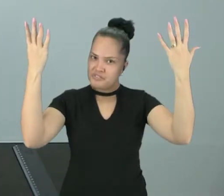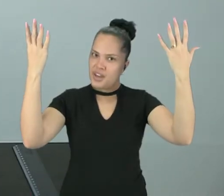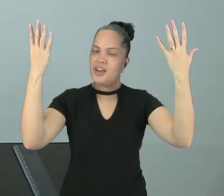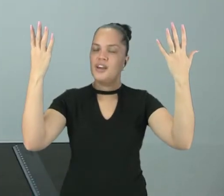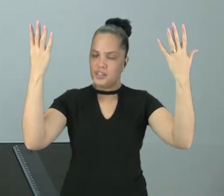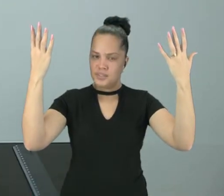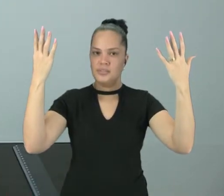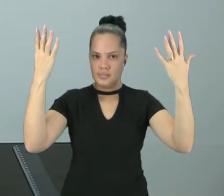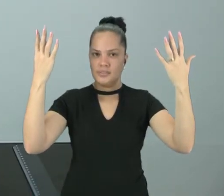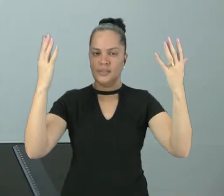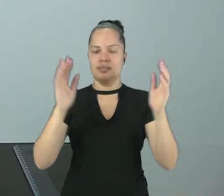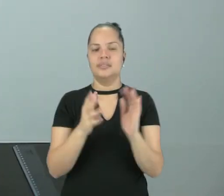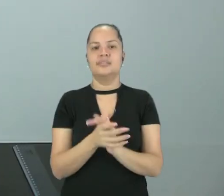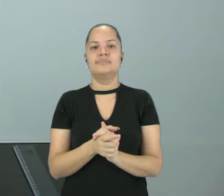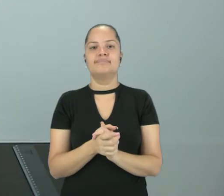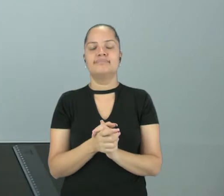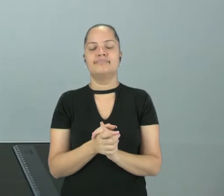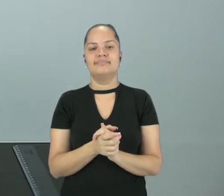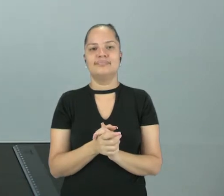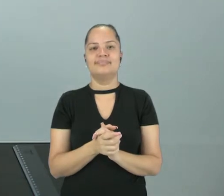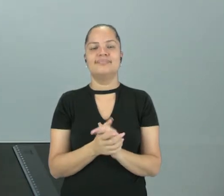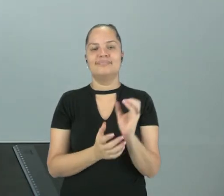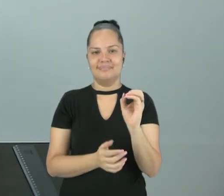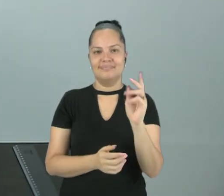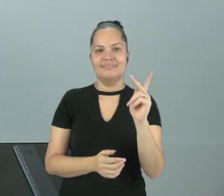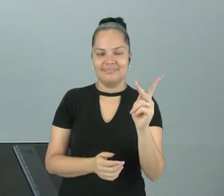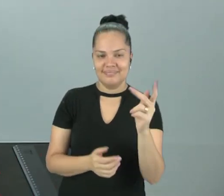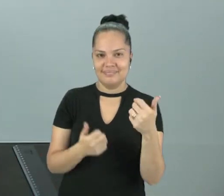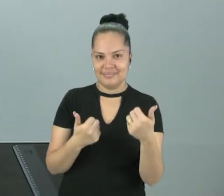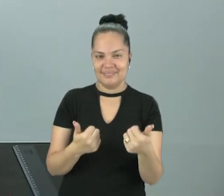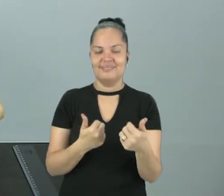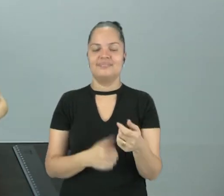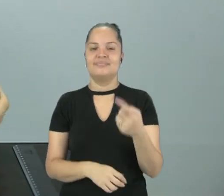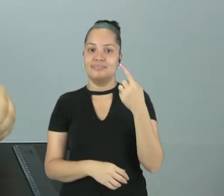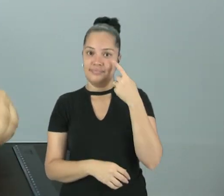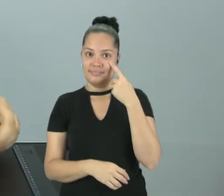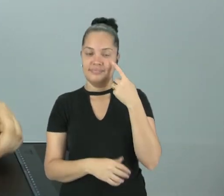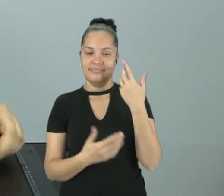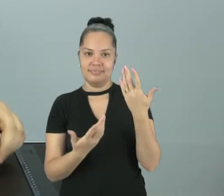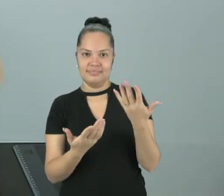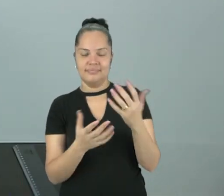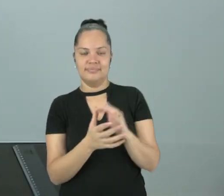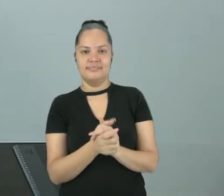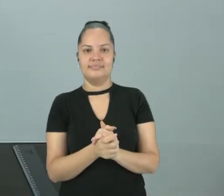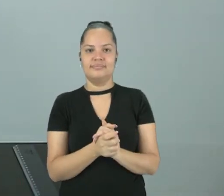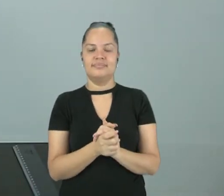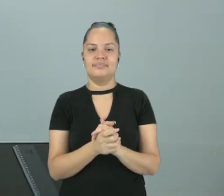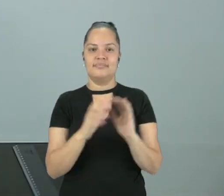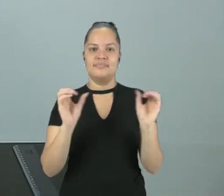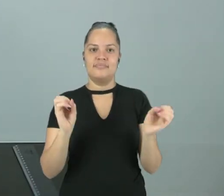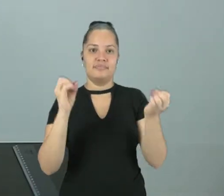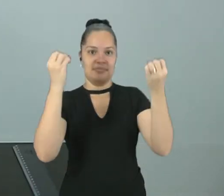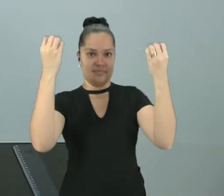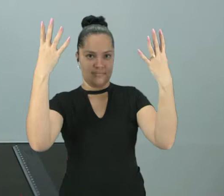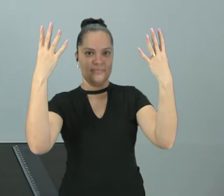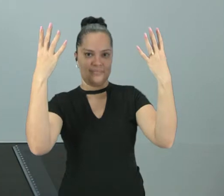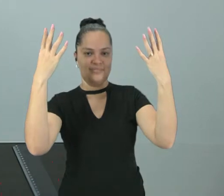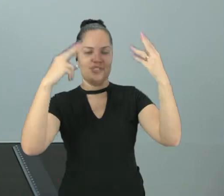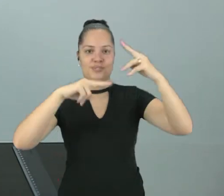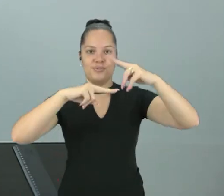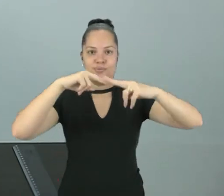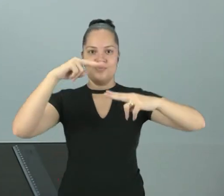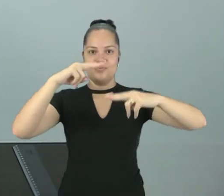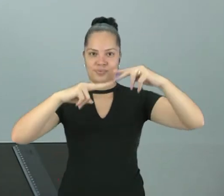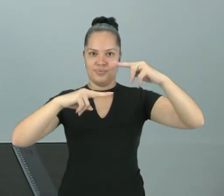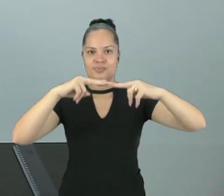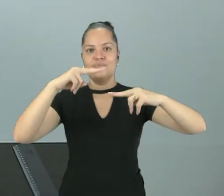vida e alegrar-se Ok então como vocês observarão aqui ó nós temos aqui ó festa junina